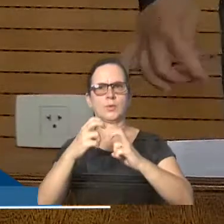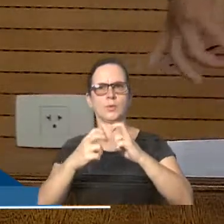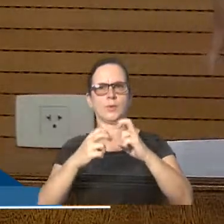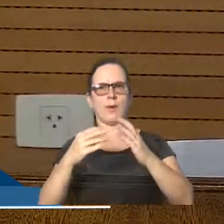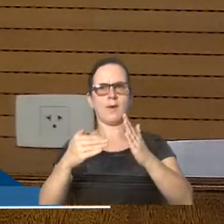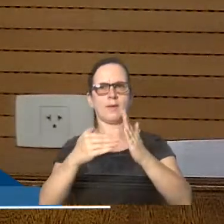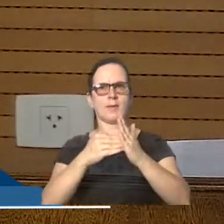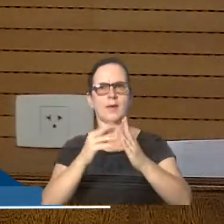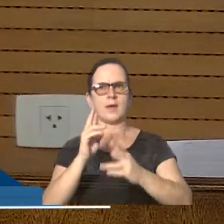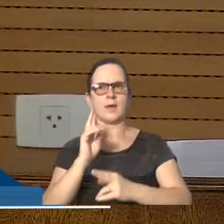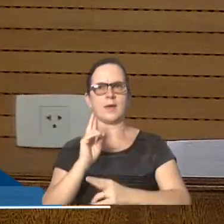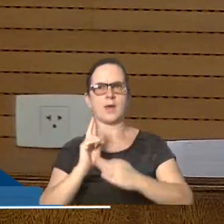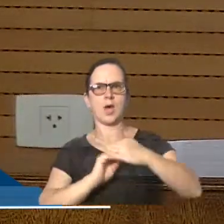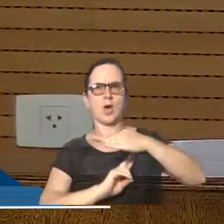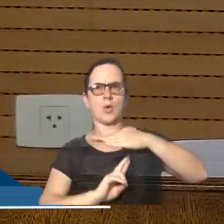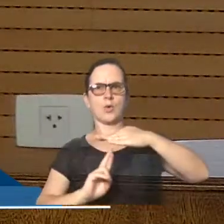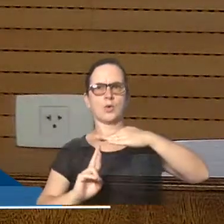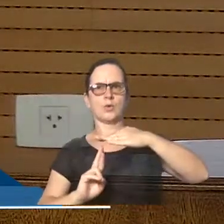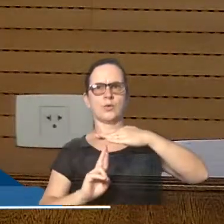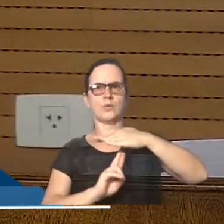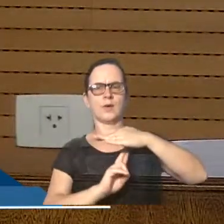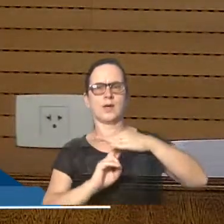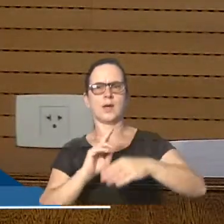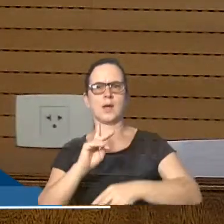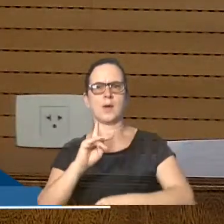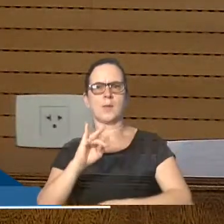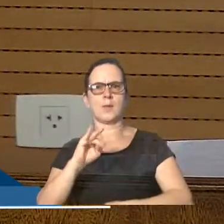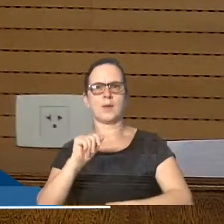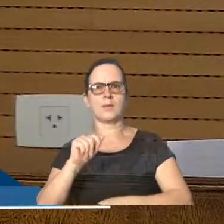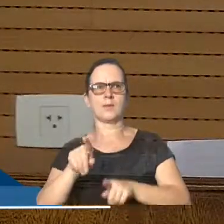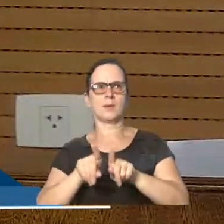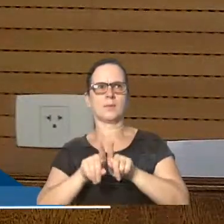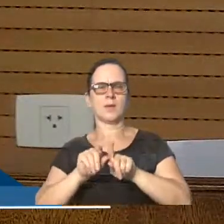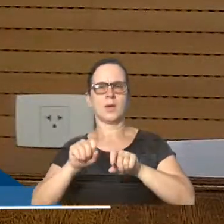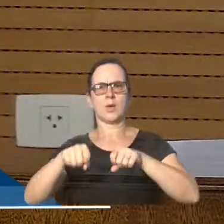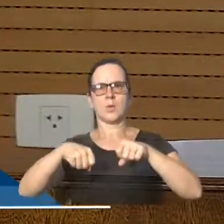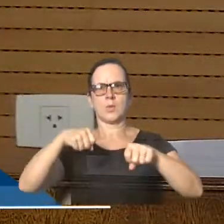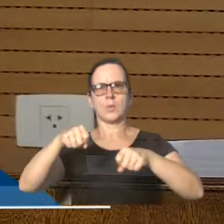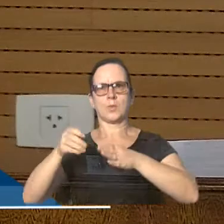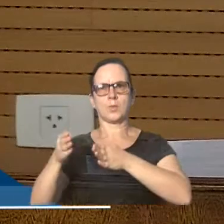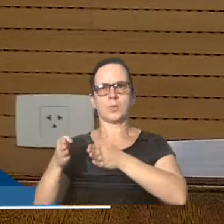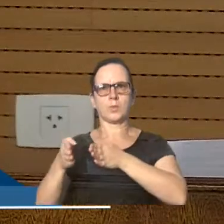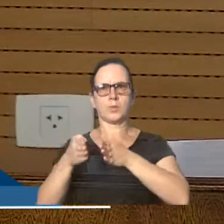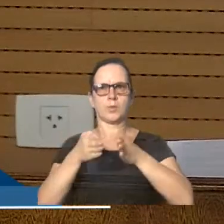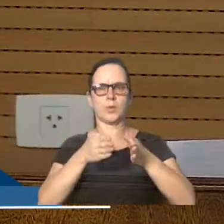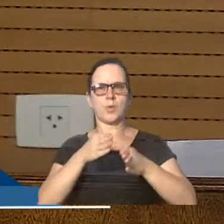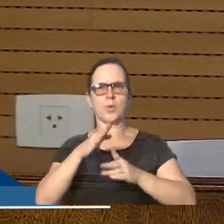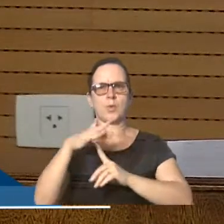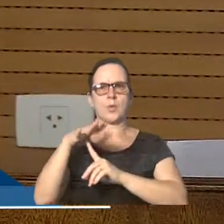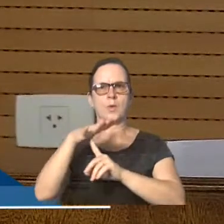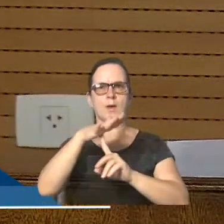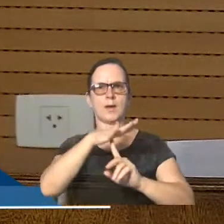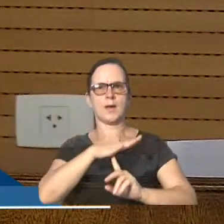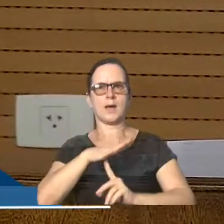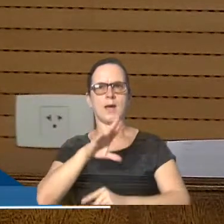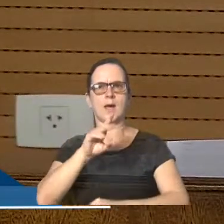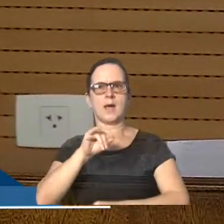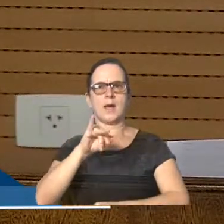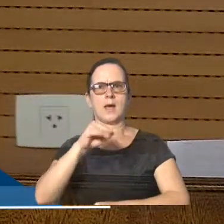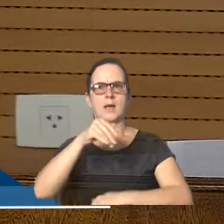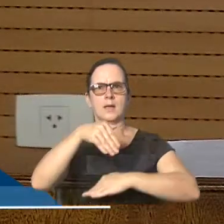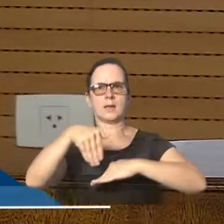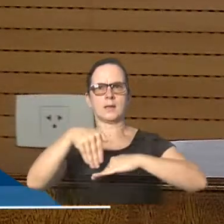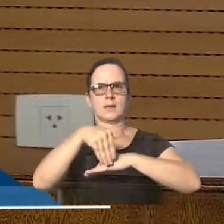até a rodoviária Piaçaguera. Instalação de bicicletário na parte externa do Parque Anilinas, calçada da Avenida 9 de